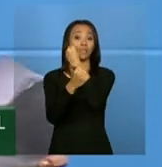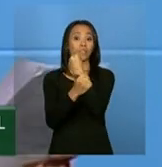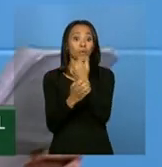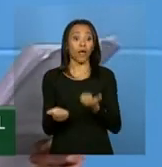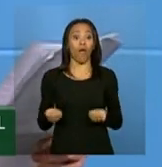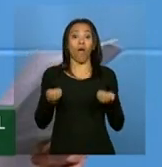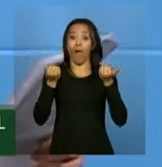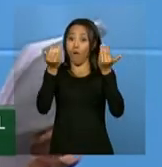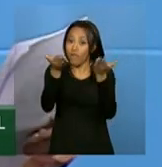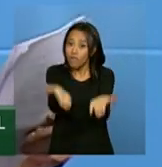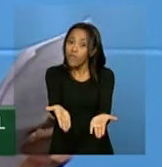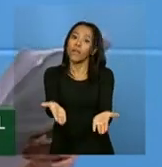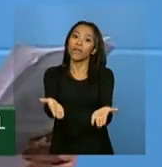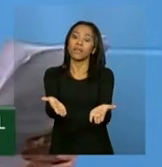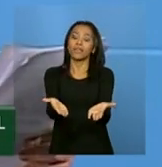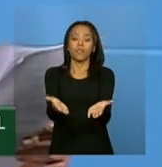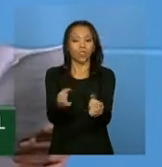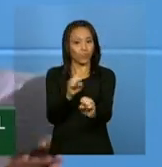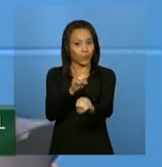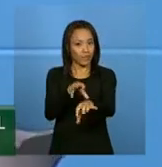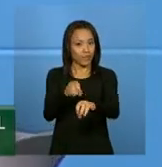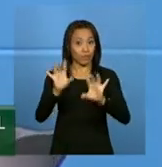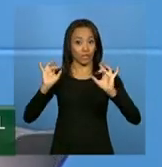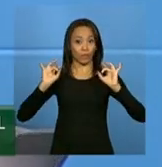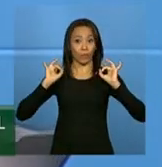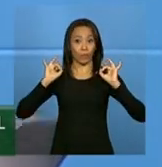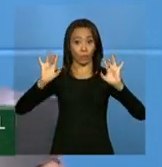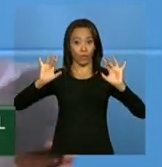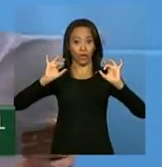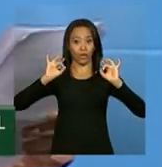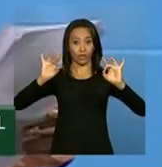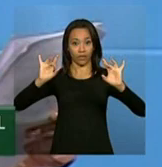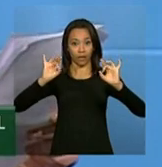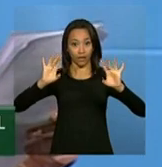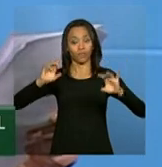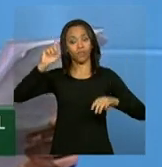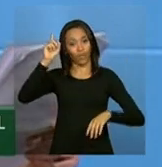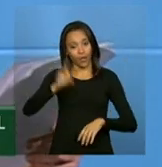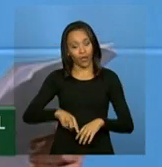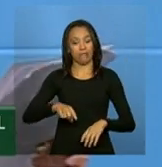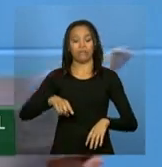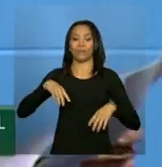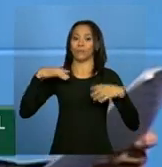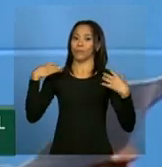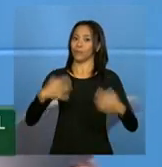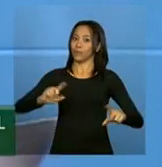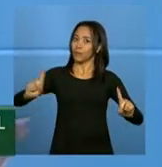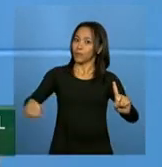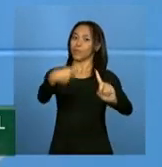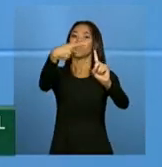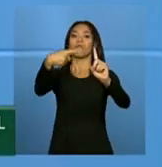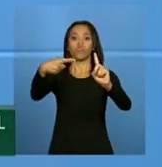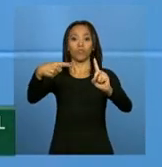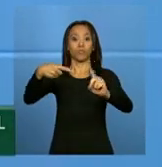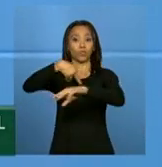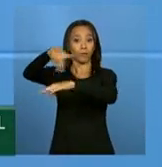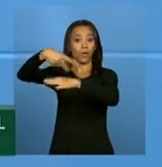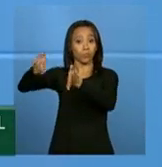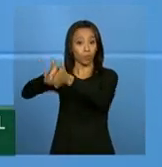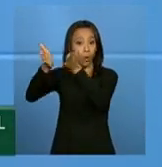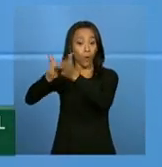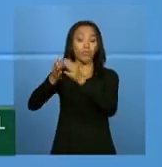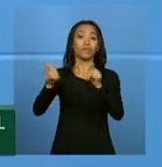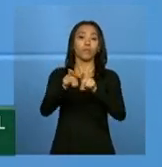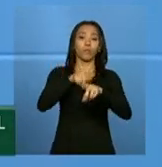e garantir educação de qualidade são os grandes desafios para os países pobres, para os países em